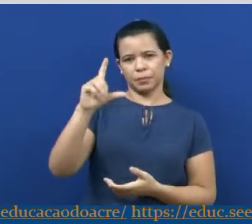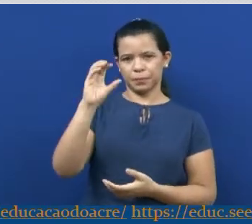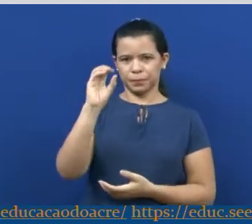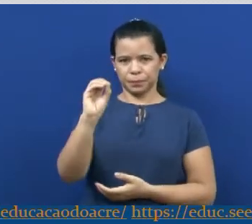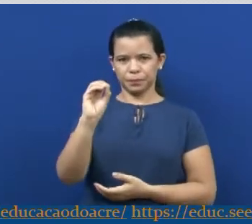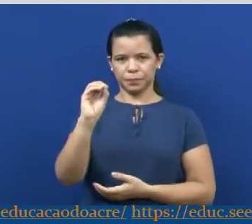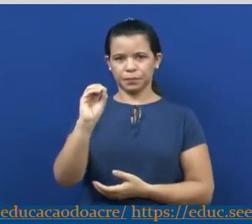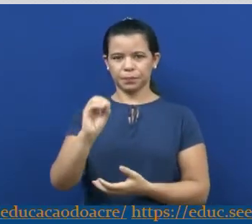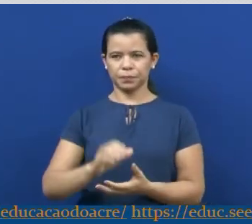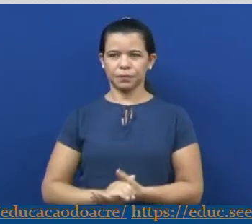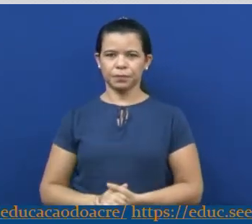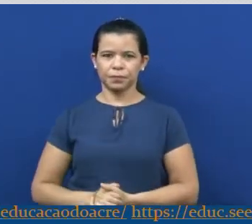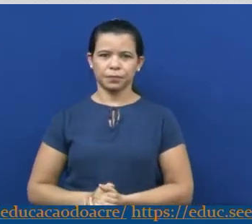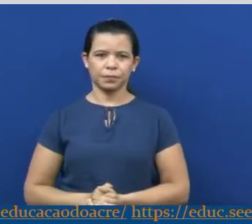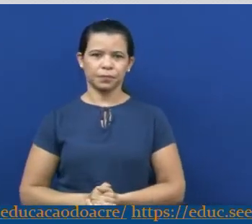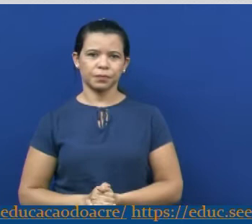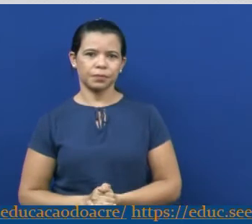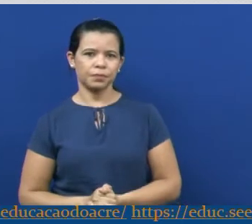0.